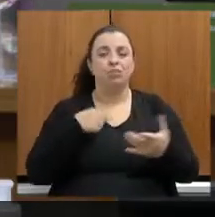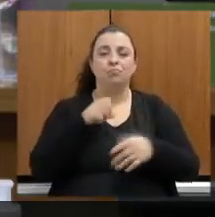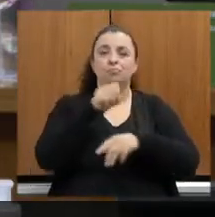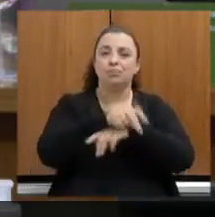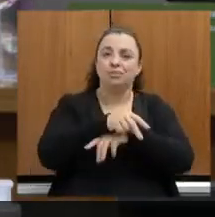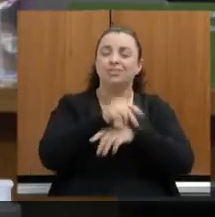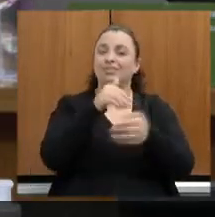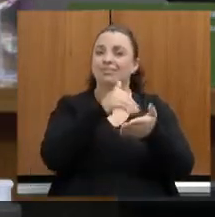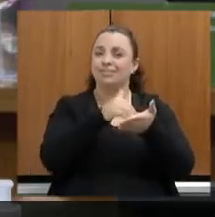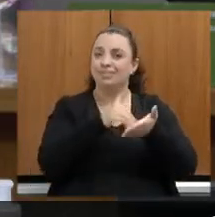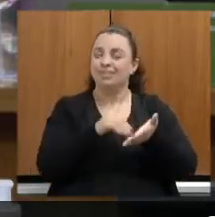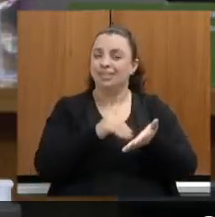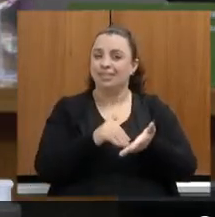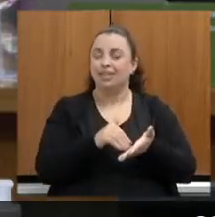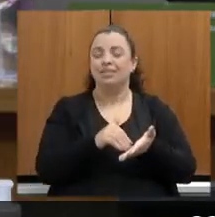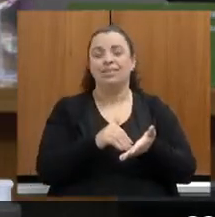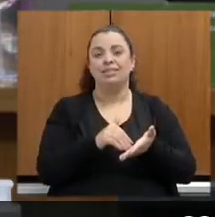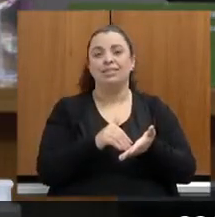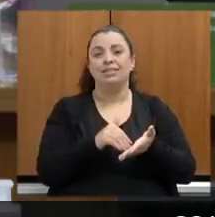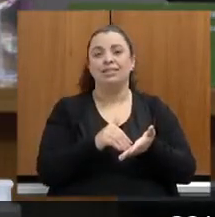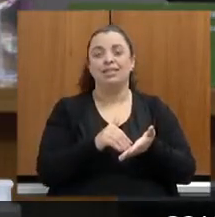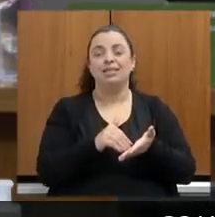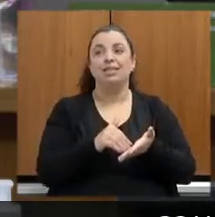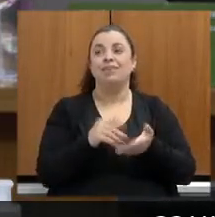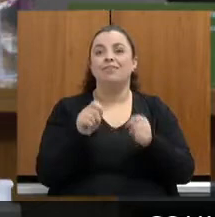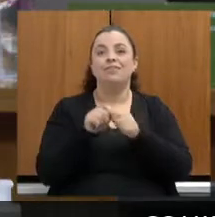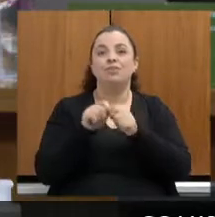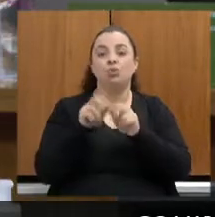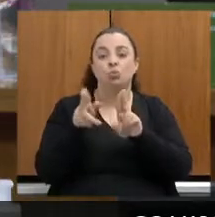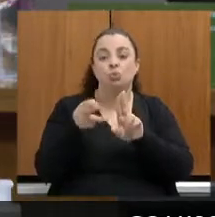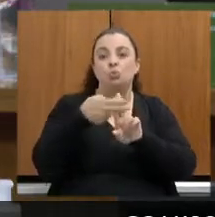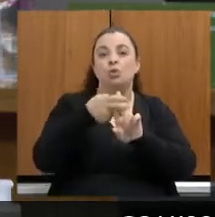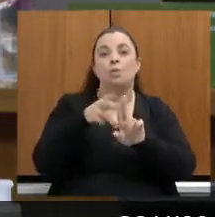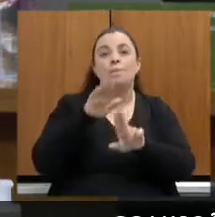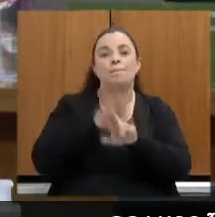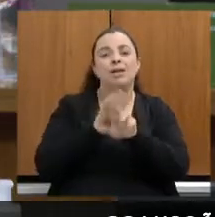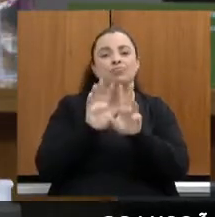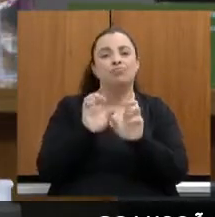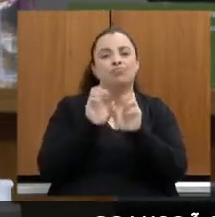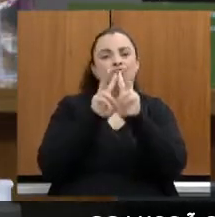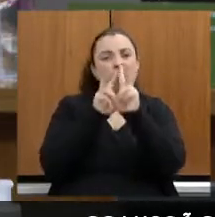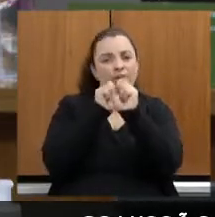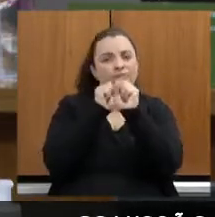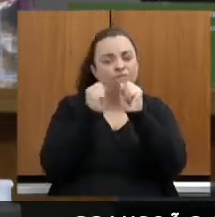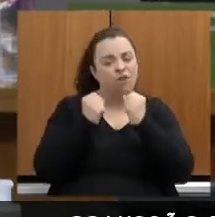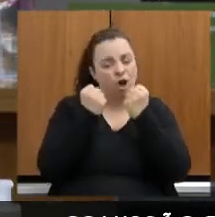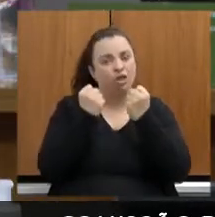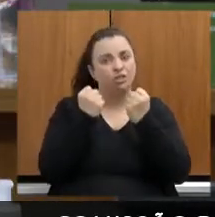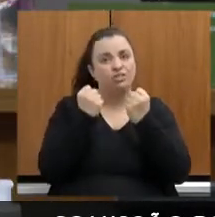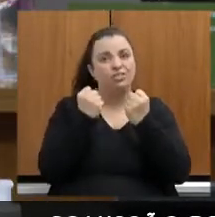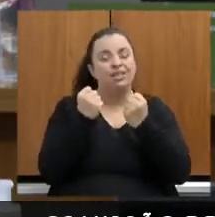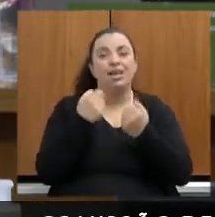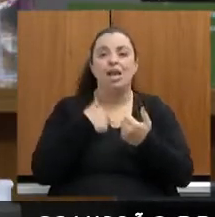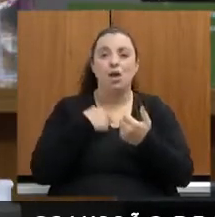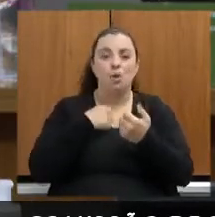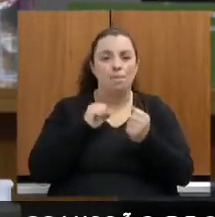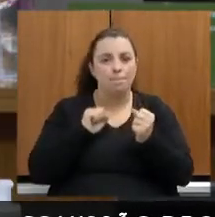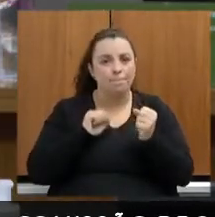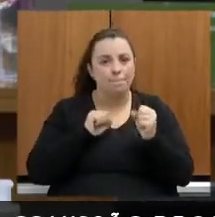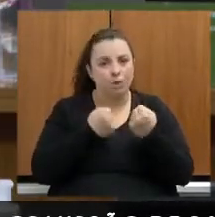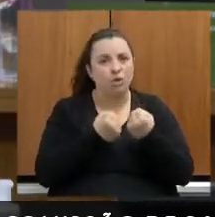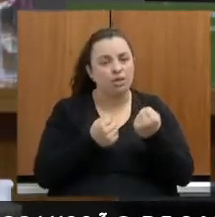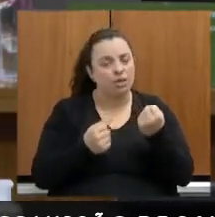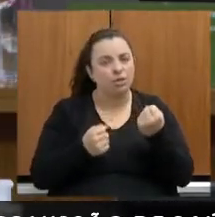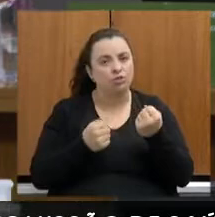né e deixar os fios mais forte eu sou um grande ele é protetor do SUS é